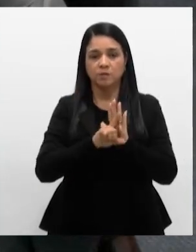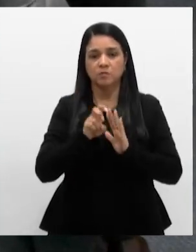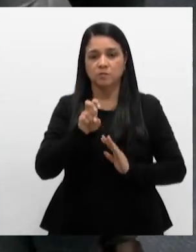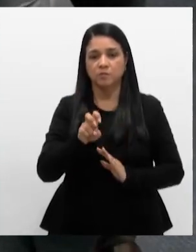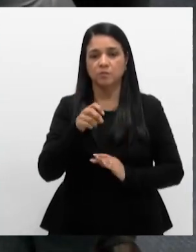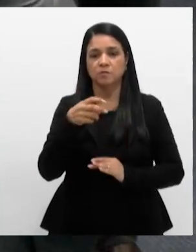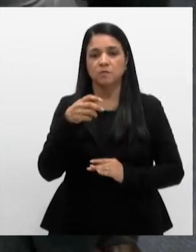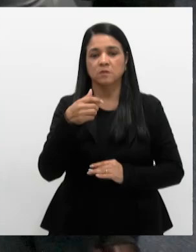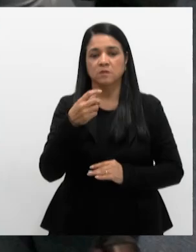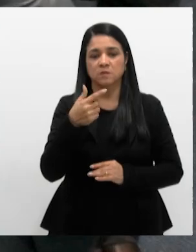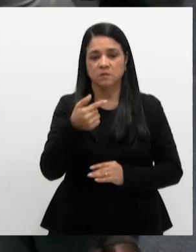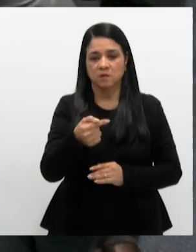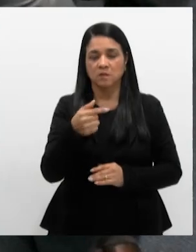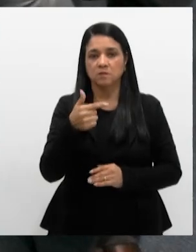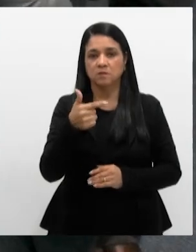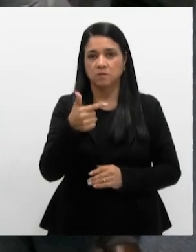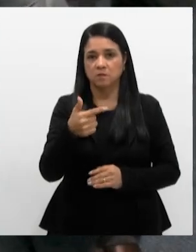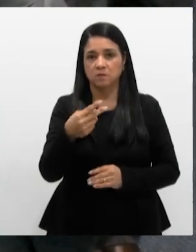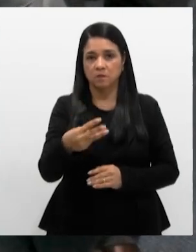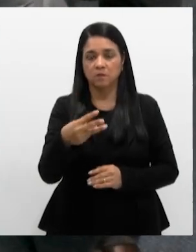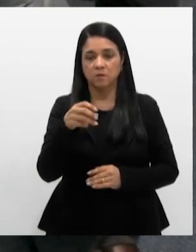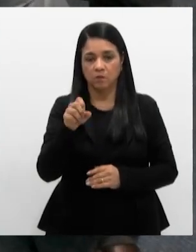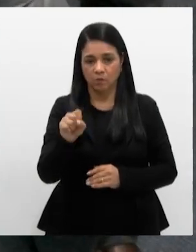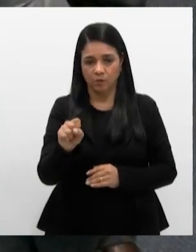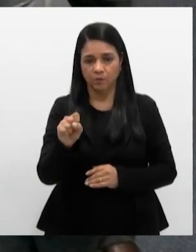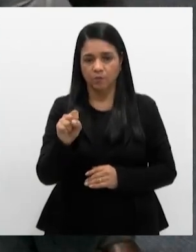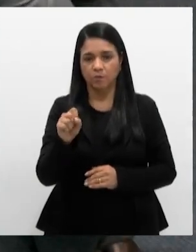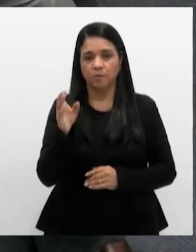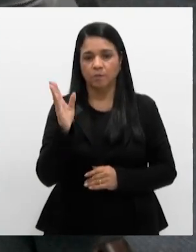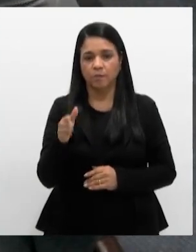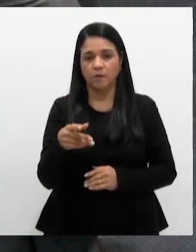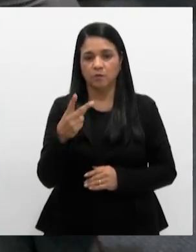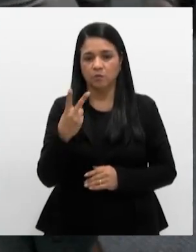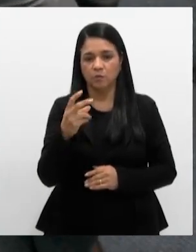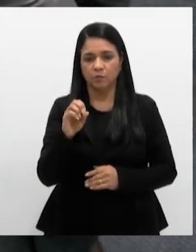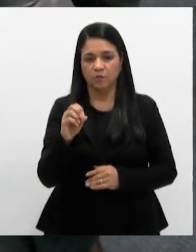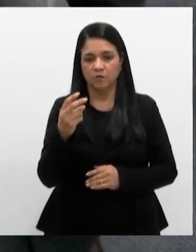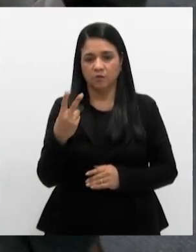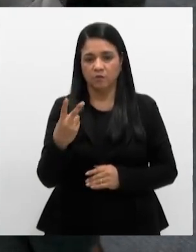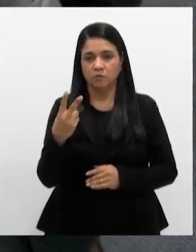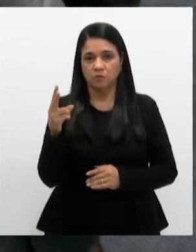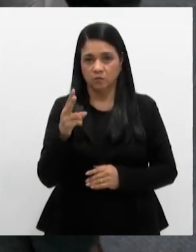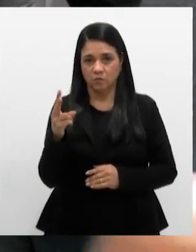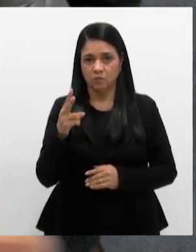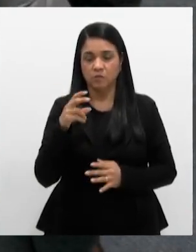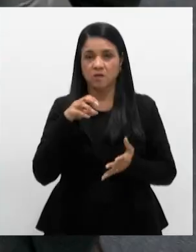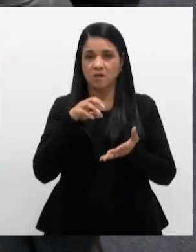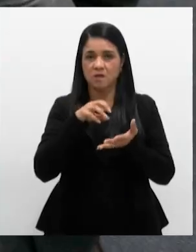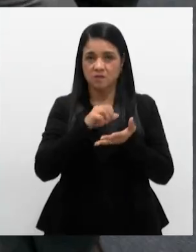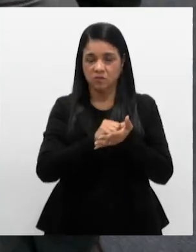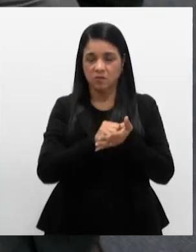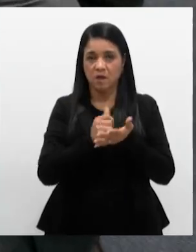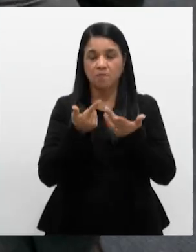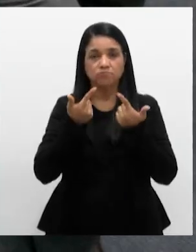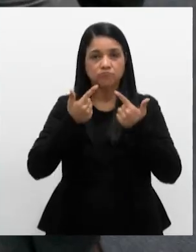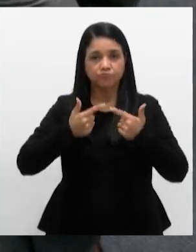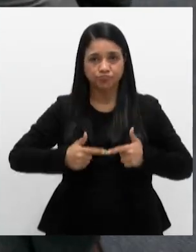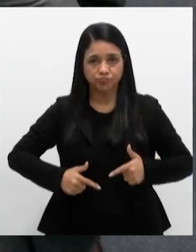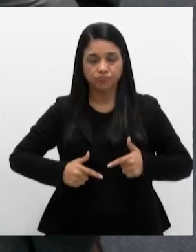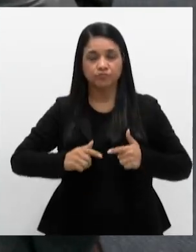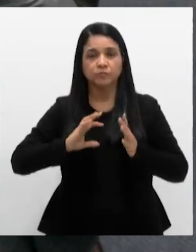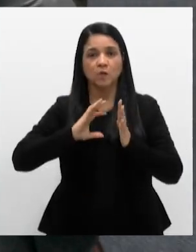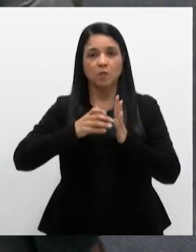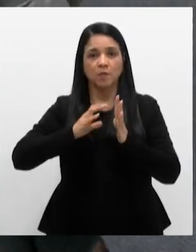5.738 de 2022, que foi o anterior da pauta. Gostaria de registrar aí na mesa, né, a nossa abstenção enquanto